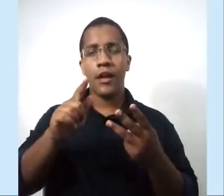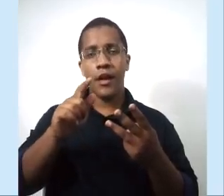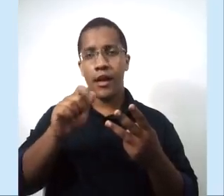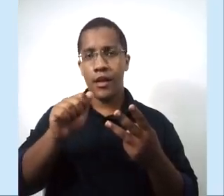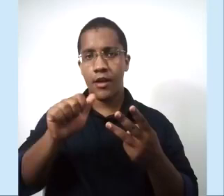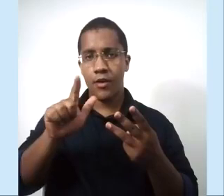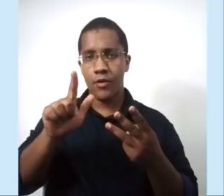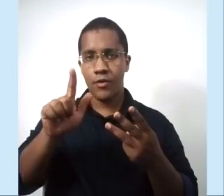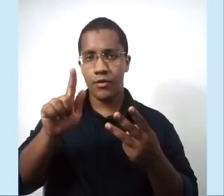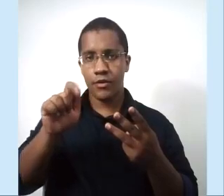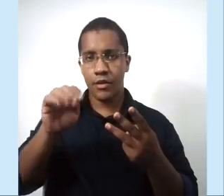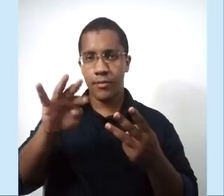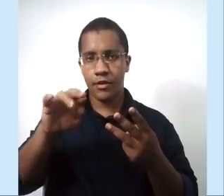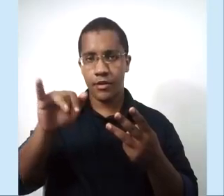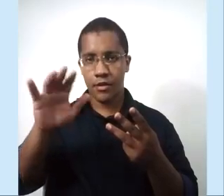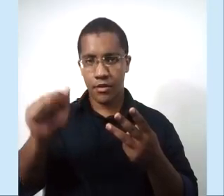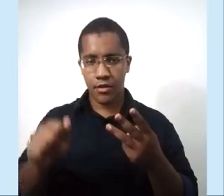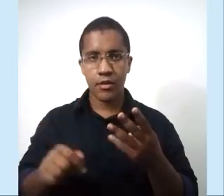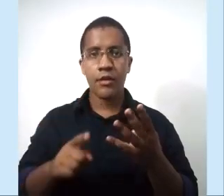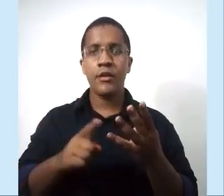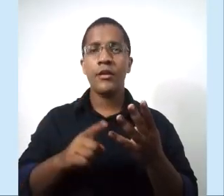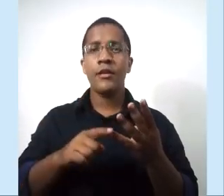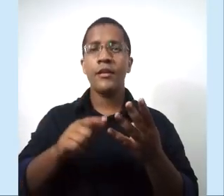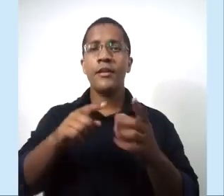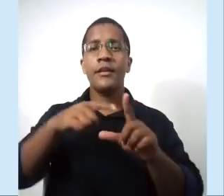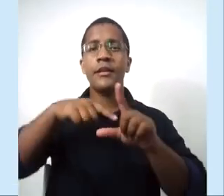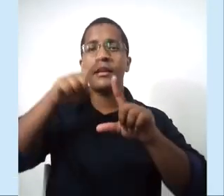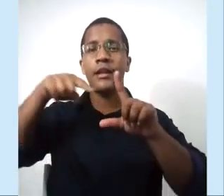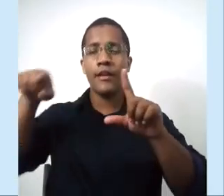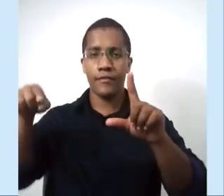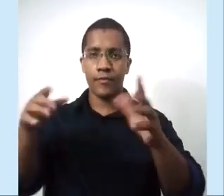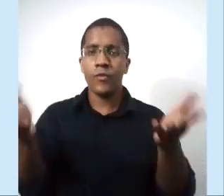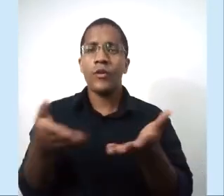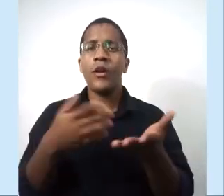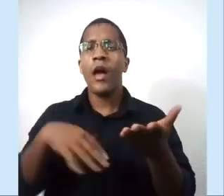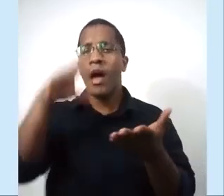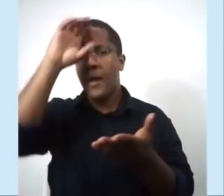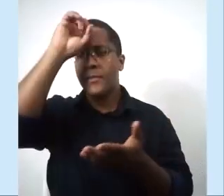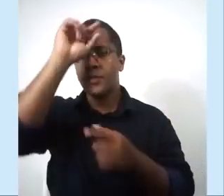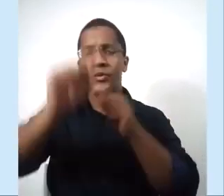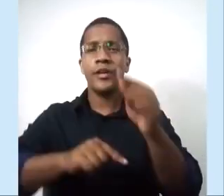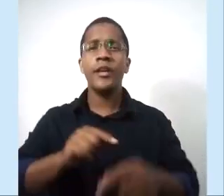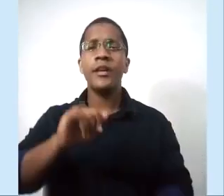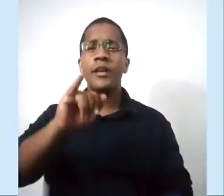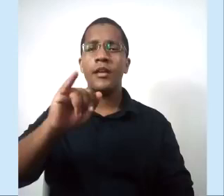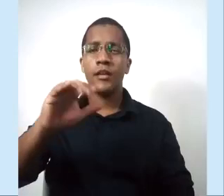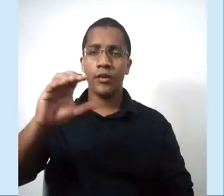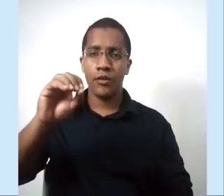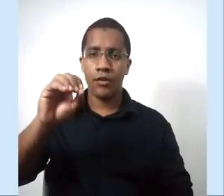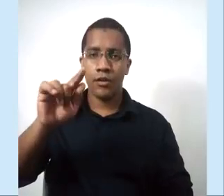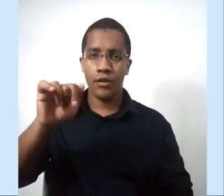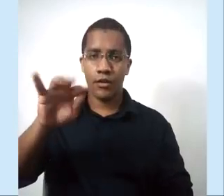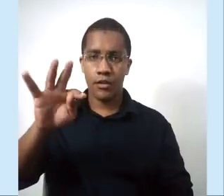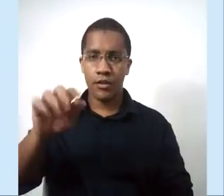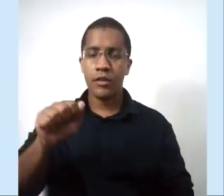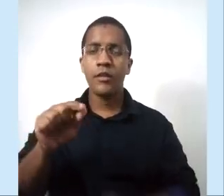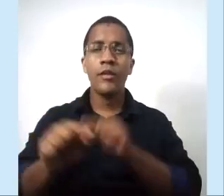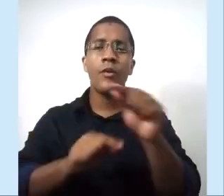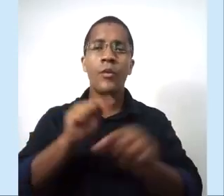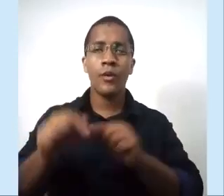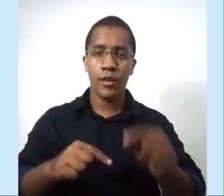iremos começar a entender o que é uma incógnita. Por quê? Esse entendimento